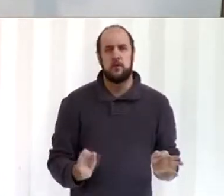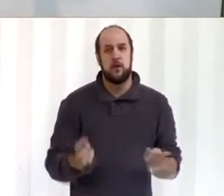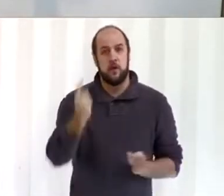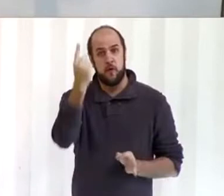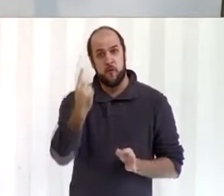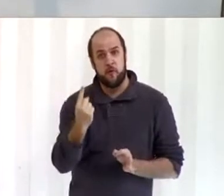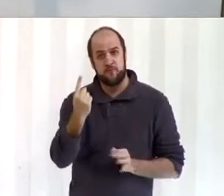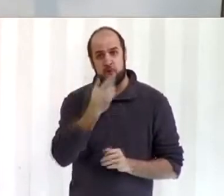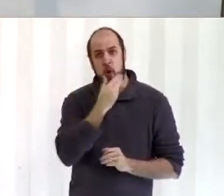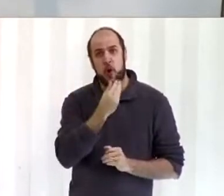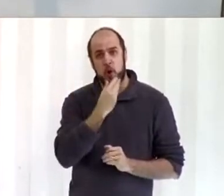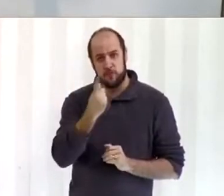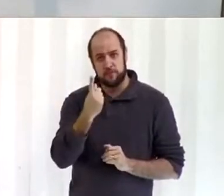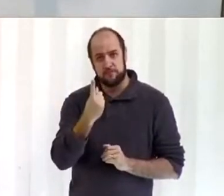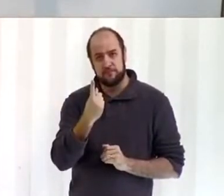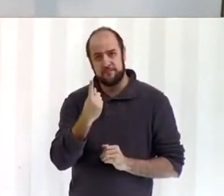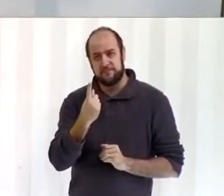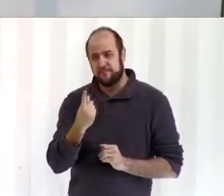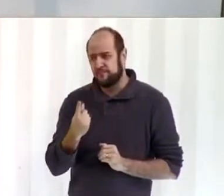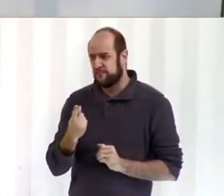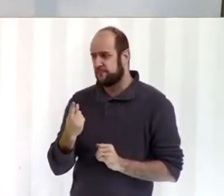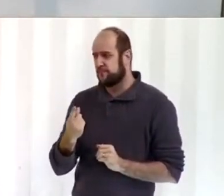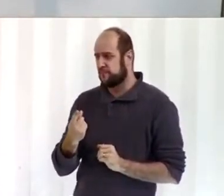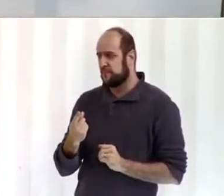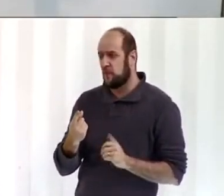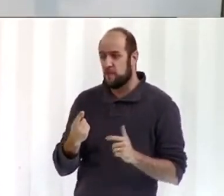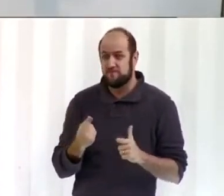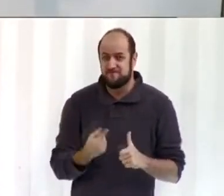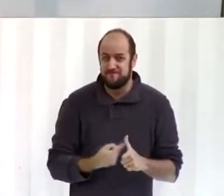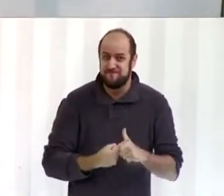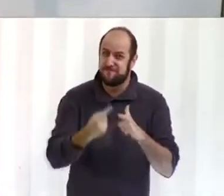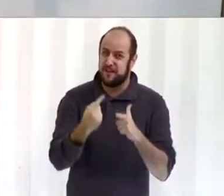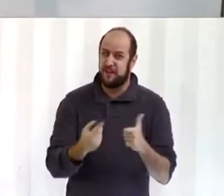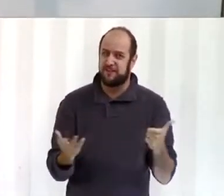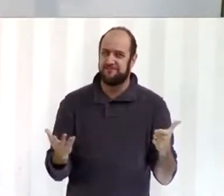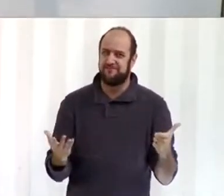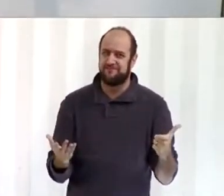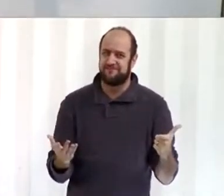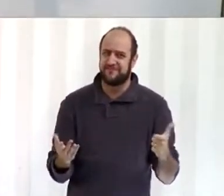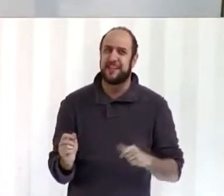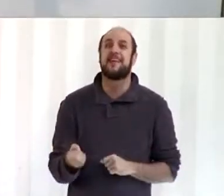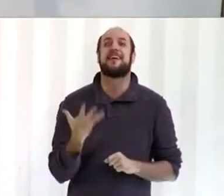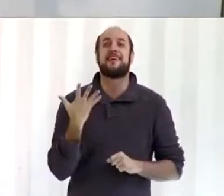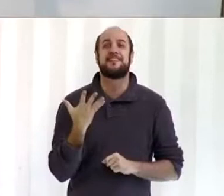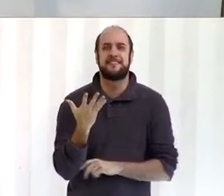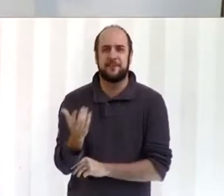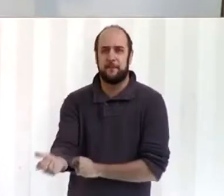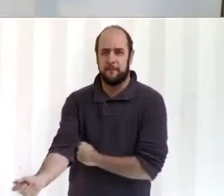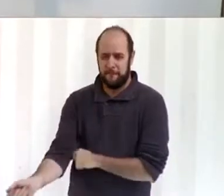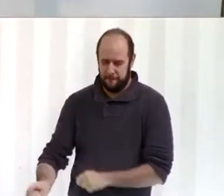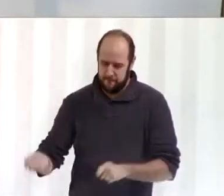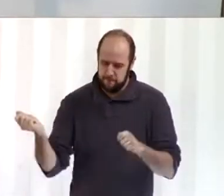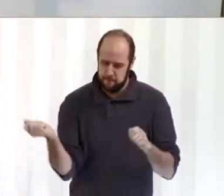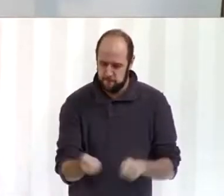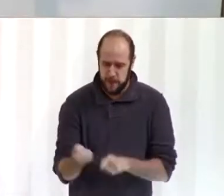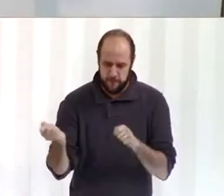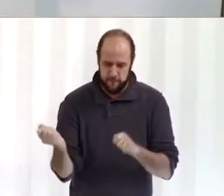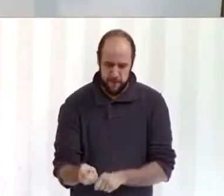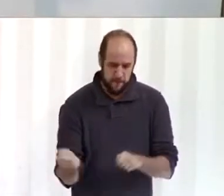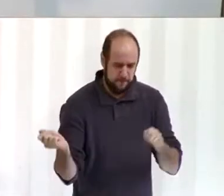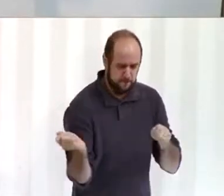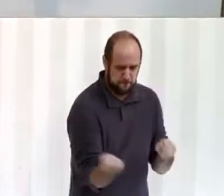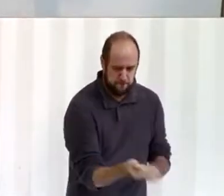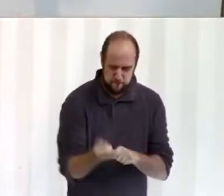um dos profetas tem um incidente, quando o machado escapa do cabo